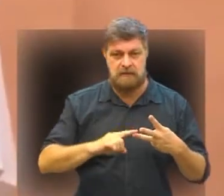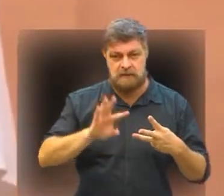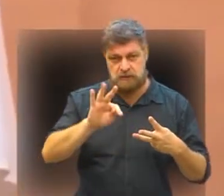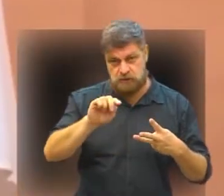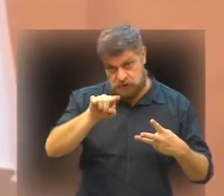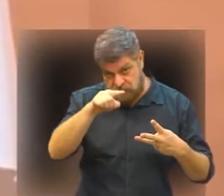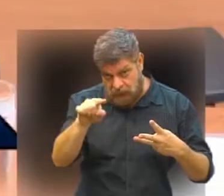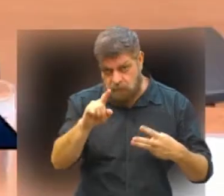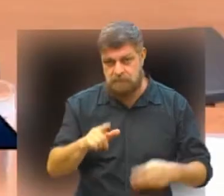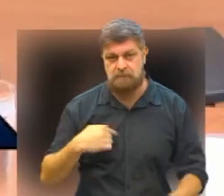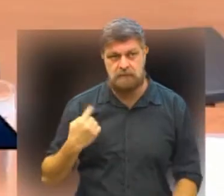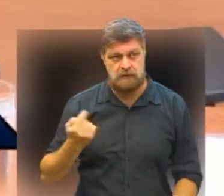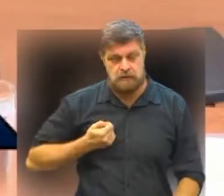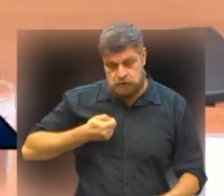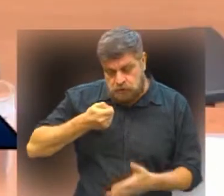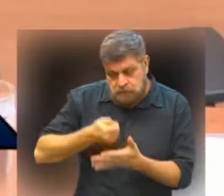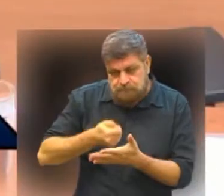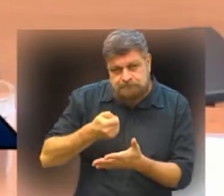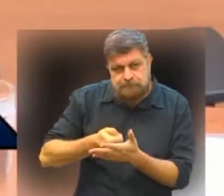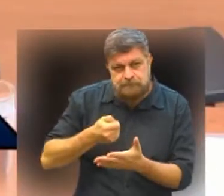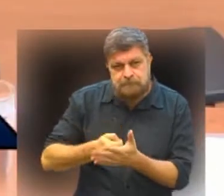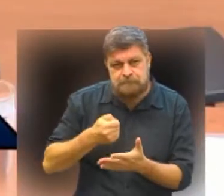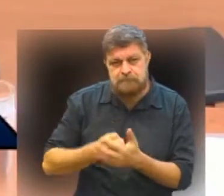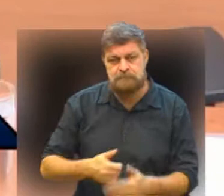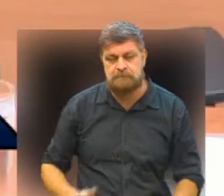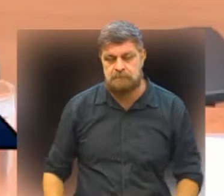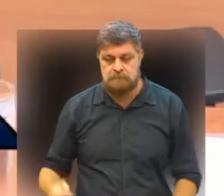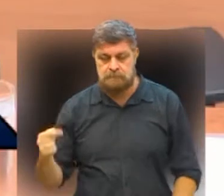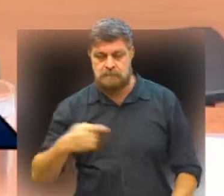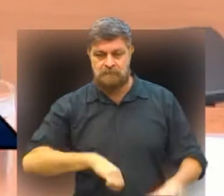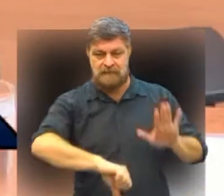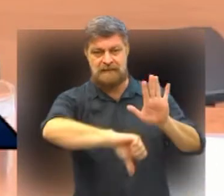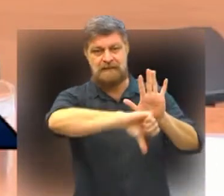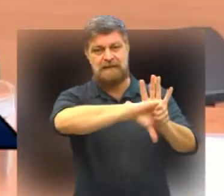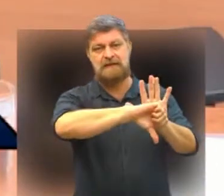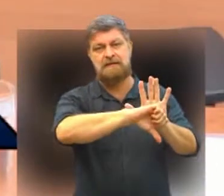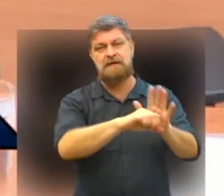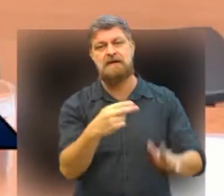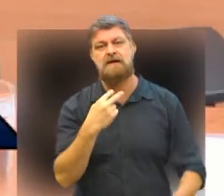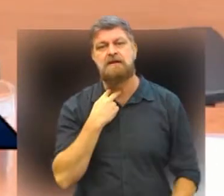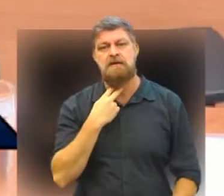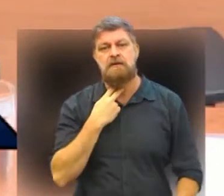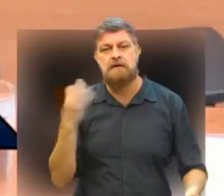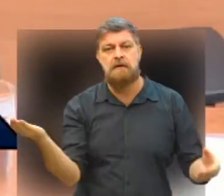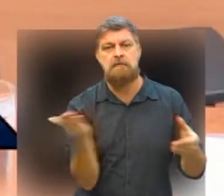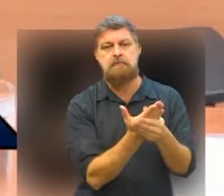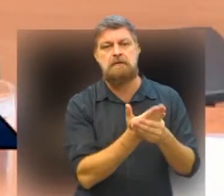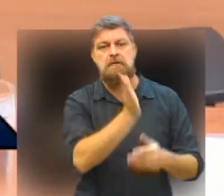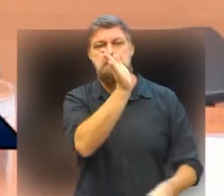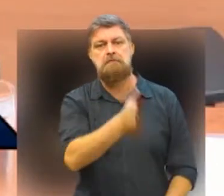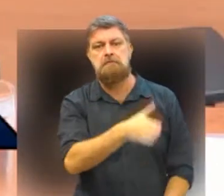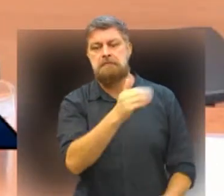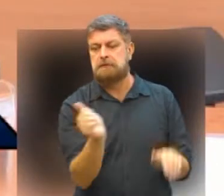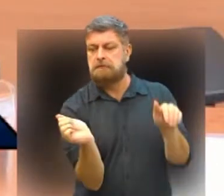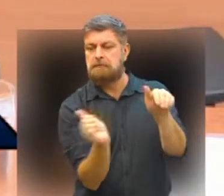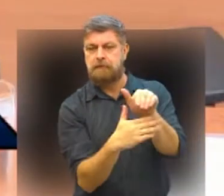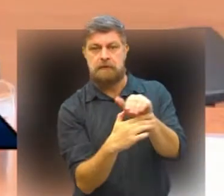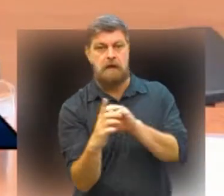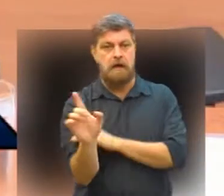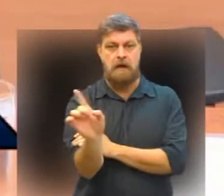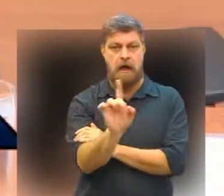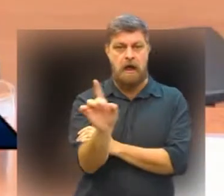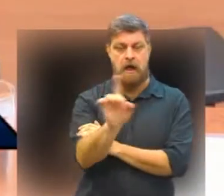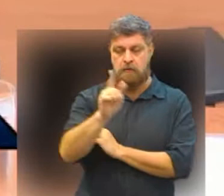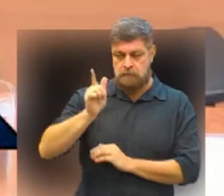e Tiãozinho. A gente exige que esse crime ele não tenha o inquérito arquivado, né,